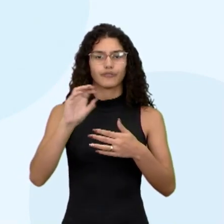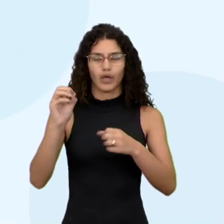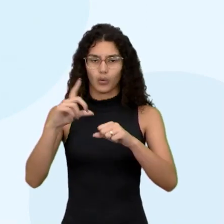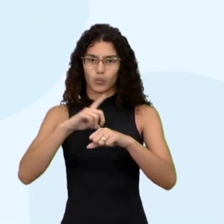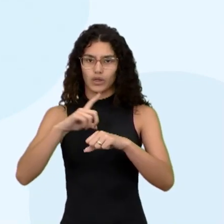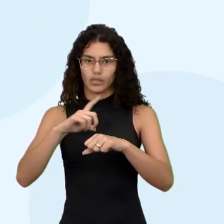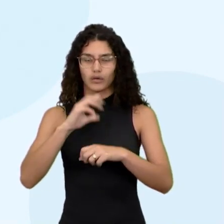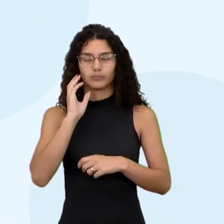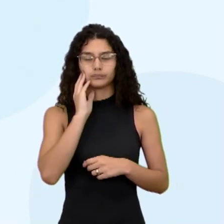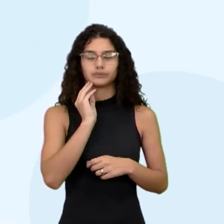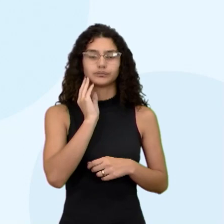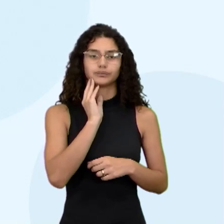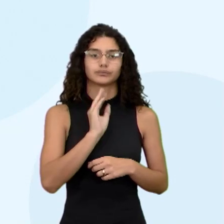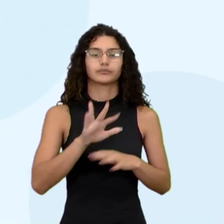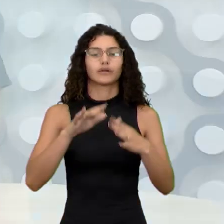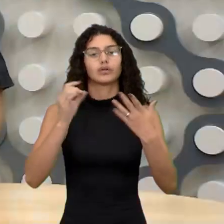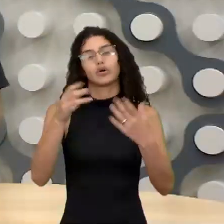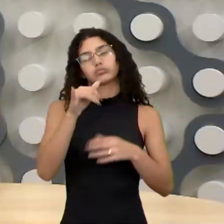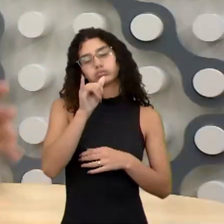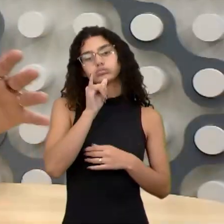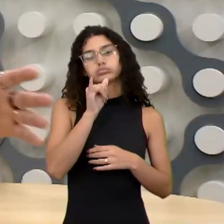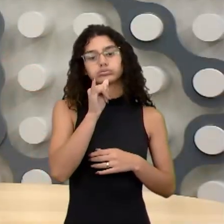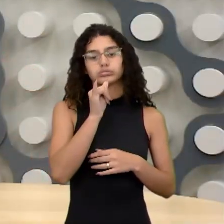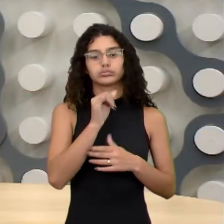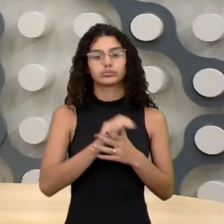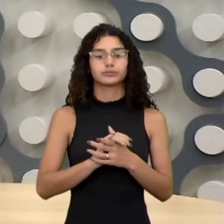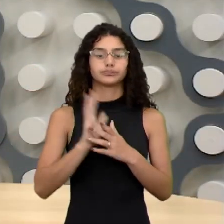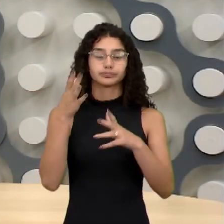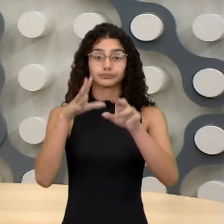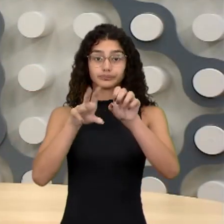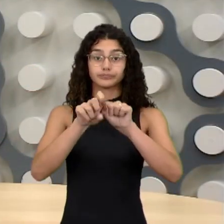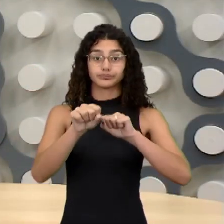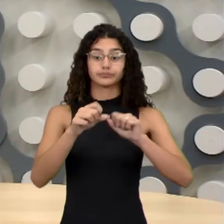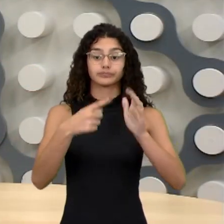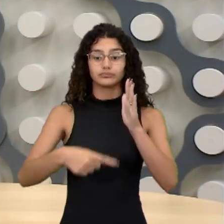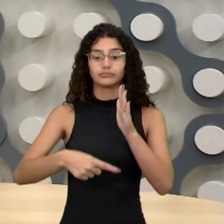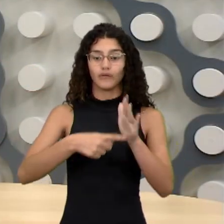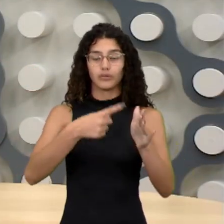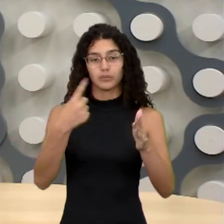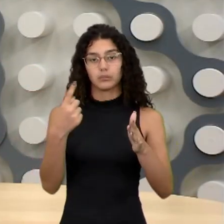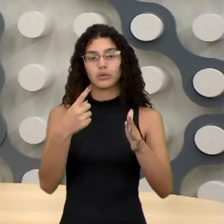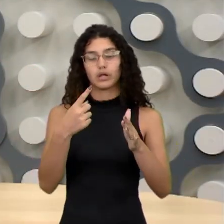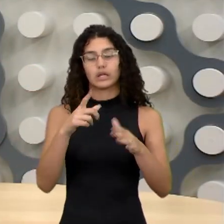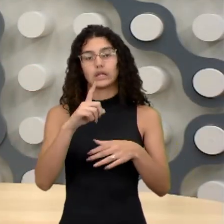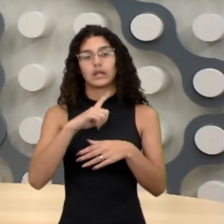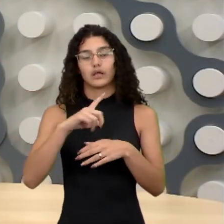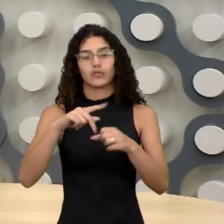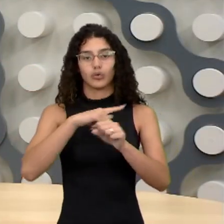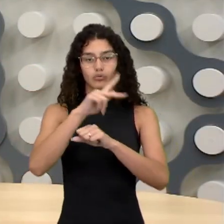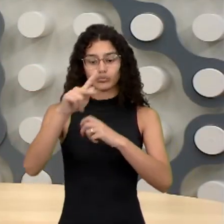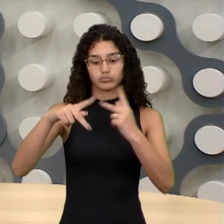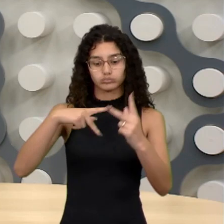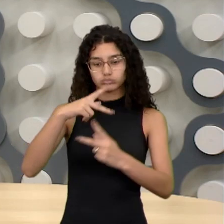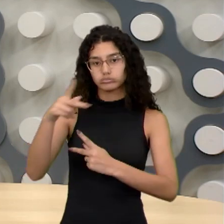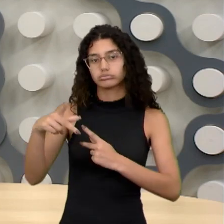certo? Então, né, só para dar um exemplo, né, já da formação aí das primeiras rochas aí do nosso planeta, nesse período,